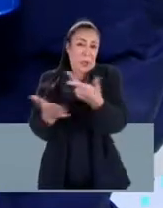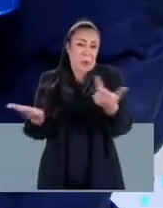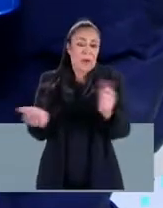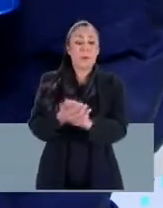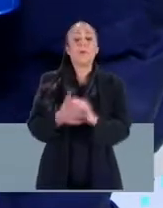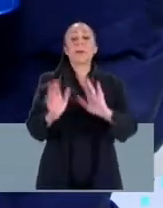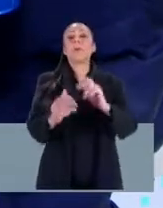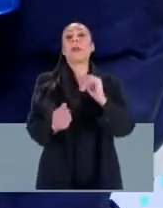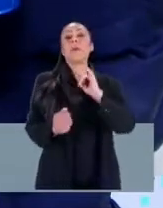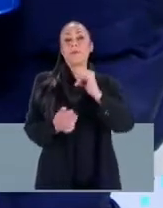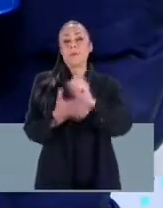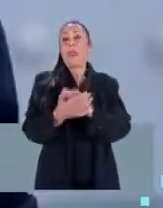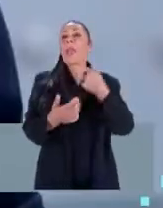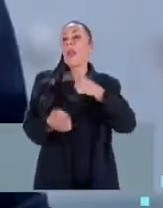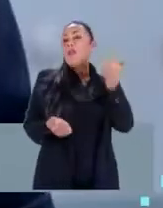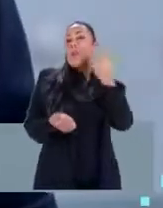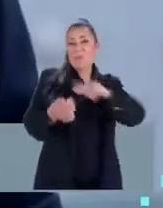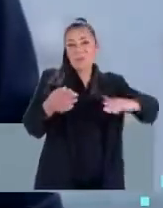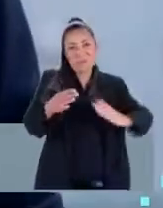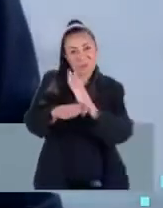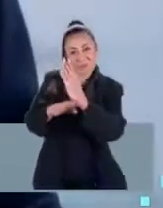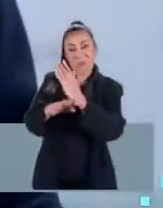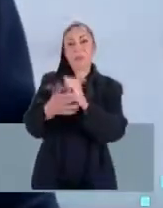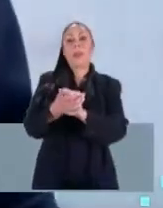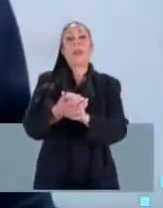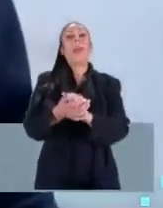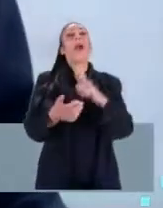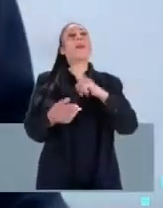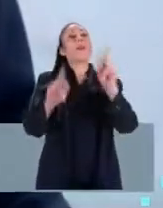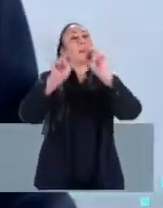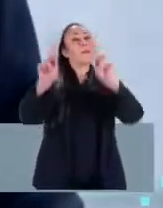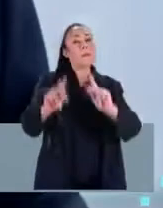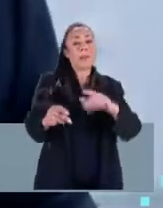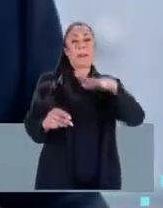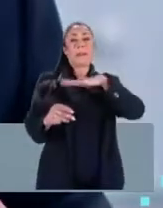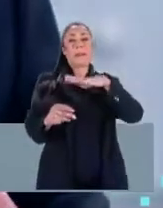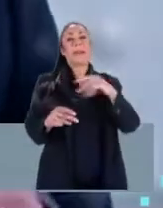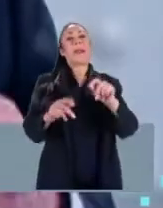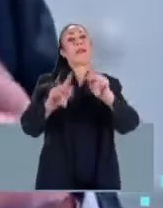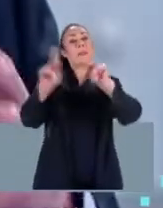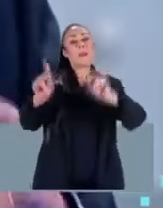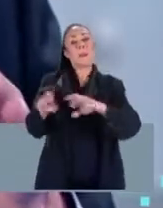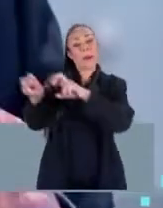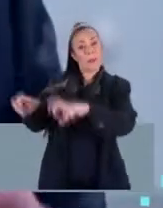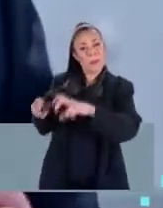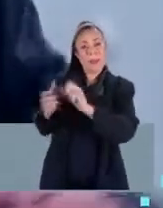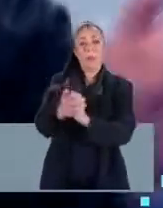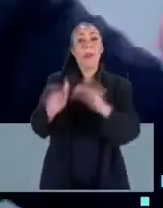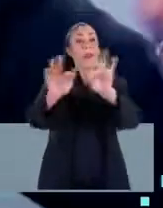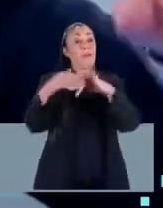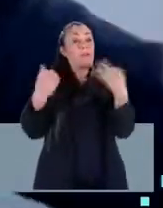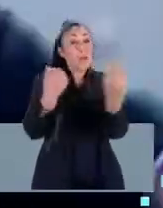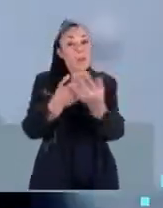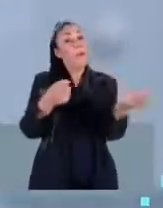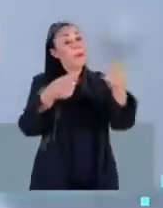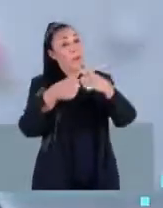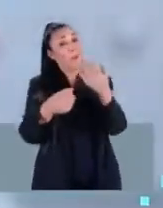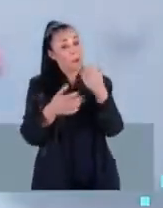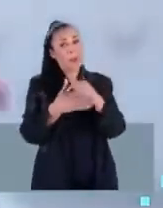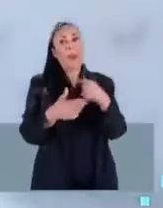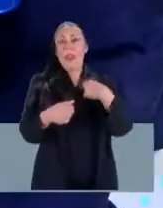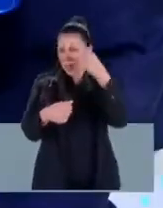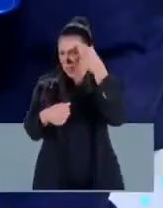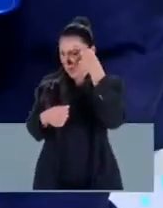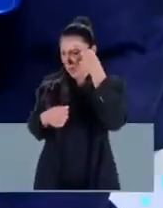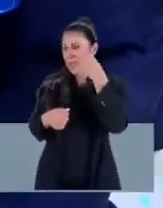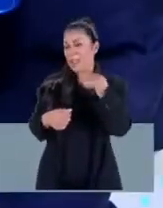dizer é o seguinte, eu vou ganhar as eleições, a gente vai ter paz na cidade, a gente vai ter paz no campo, as famílias vão voltar a comer. Você pensa que eu não vi você